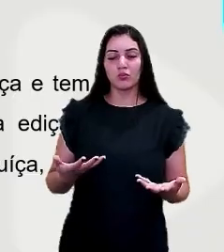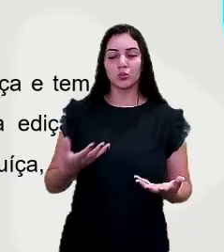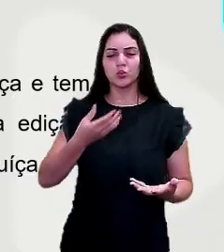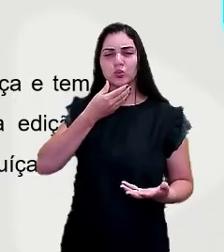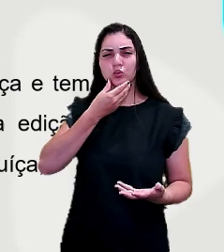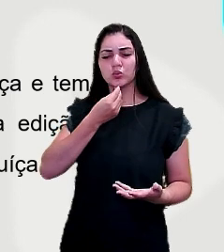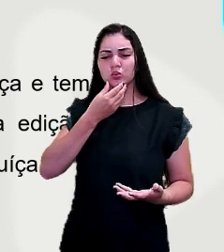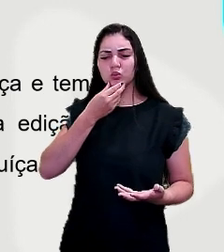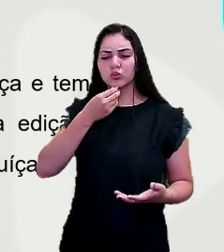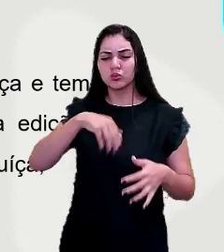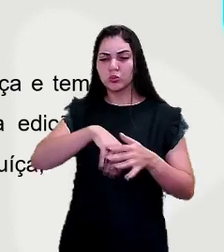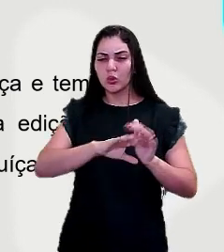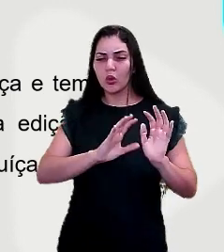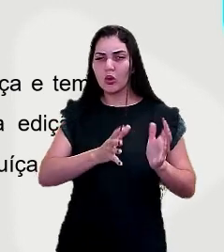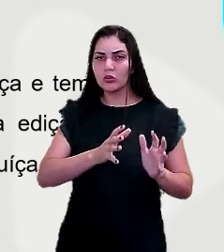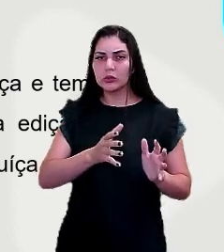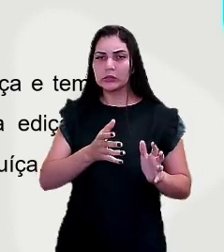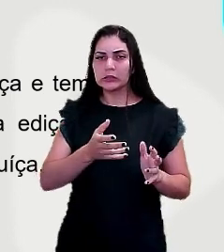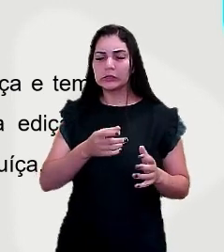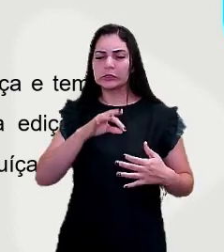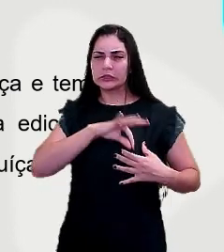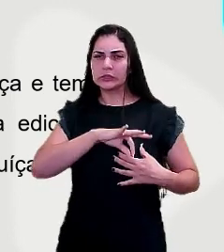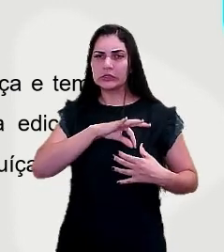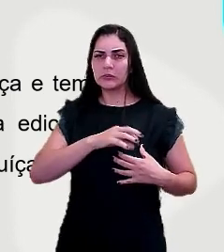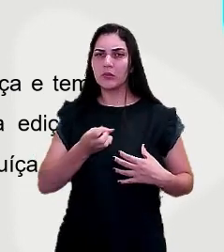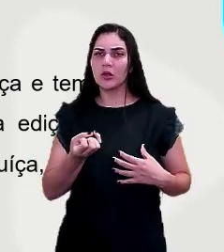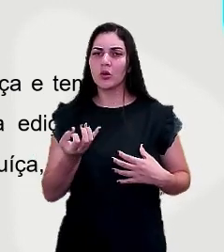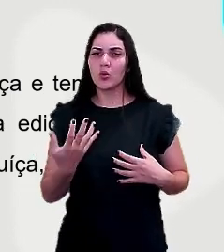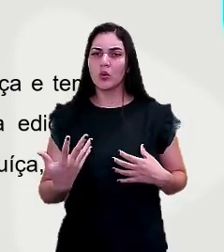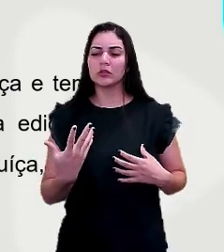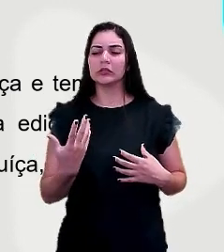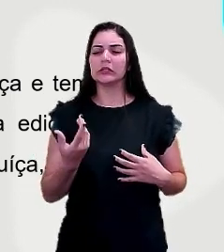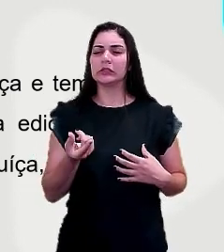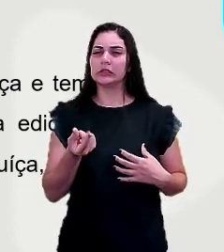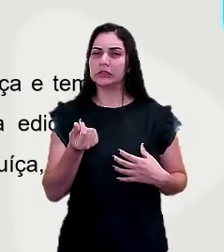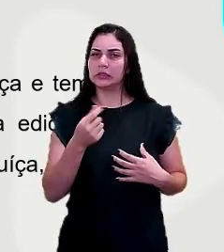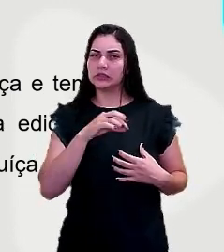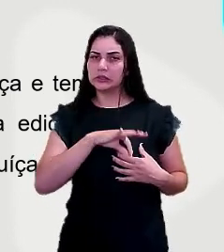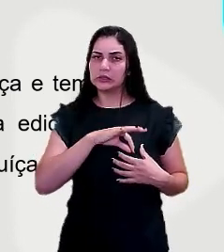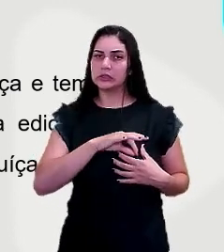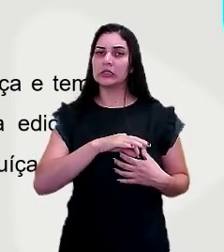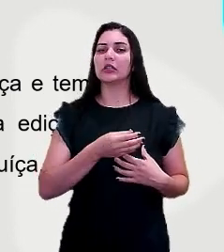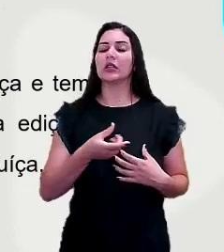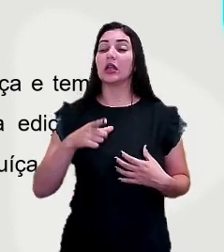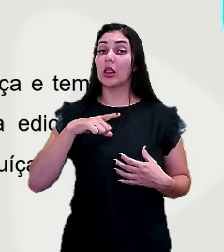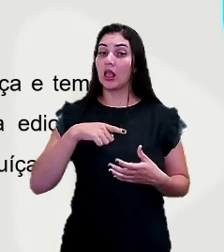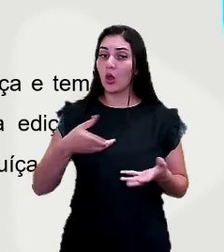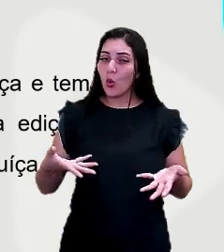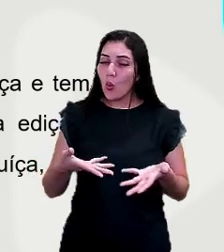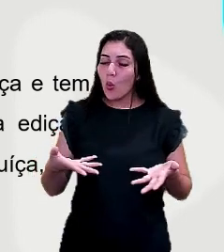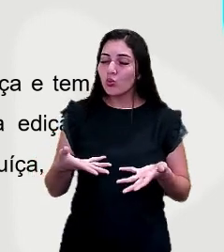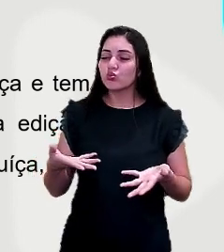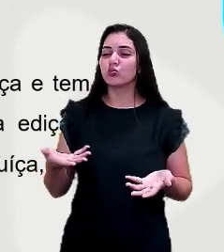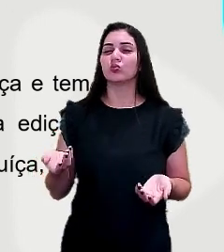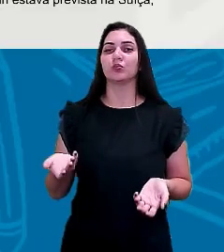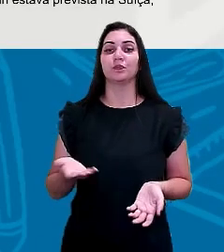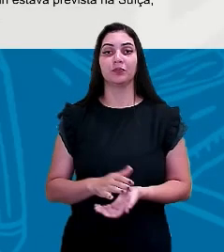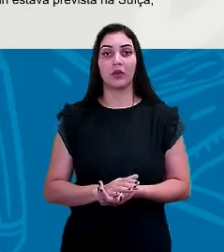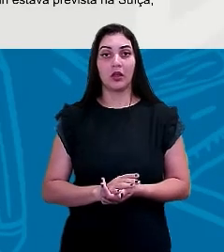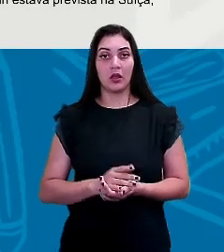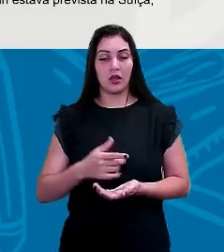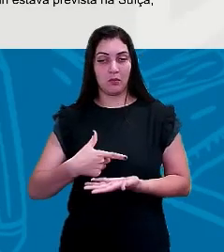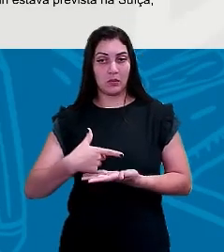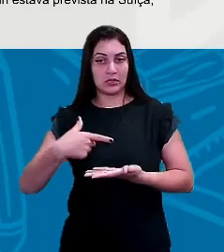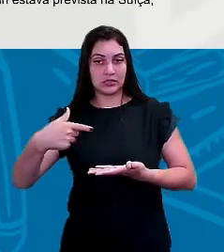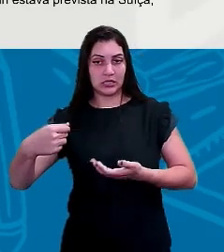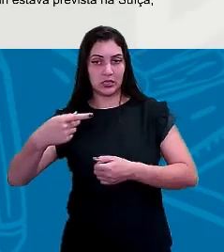Os jogadores, eles não recebiam a quantidade de verbas, né, financiamentos que se tem hoje em dia. Para eles sair de